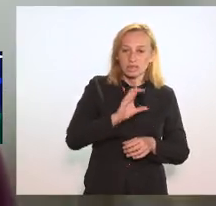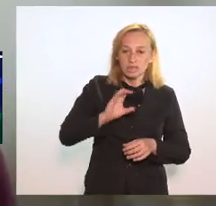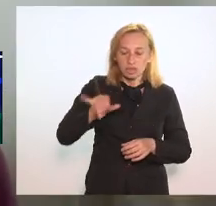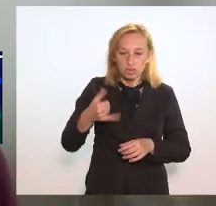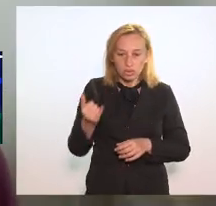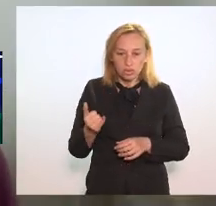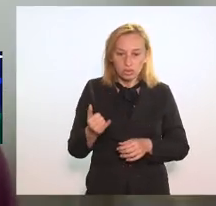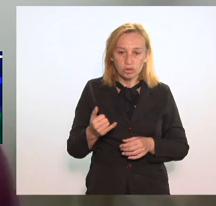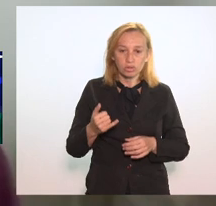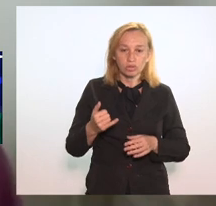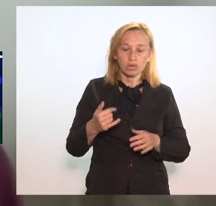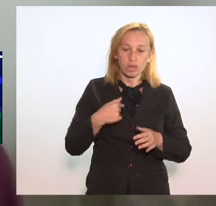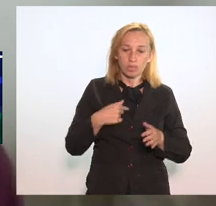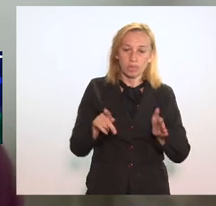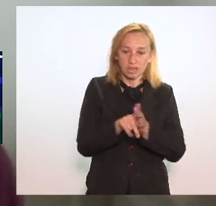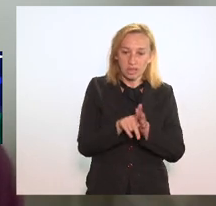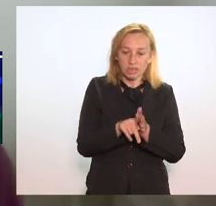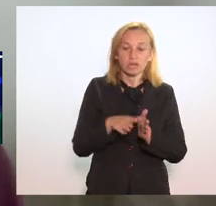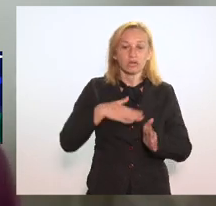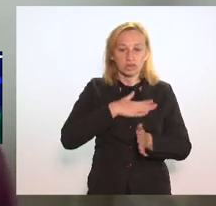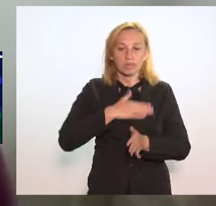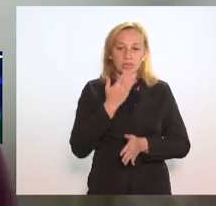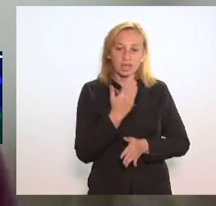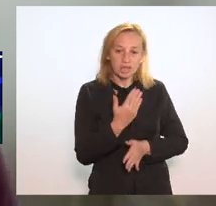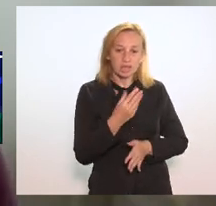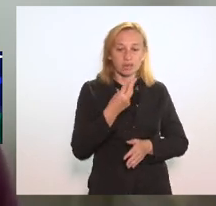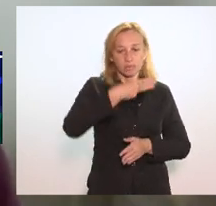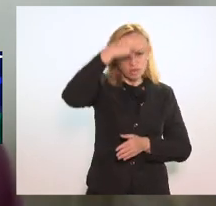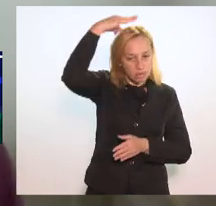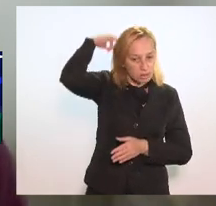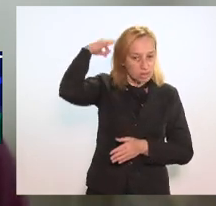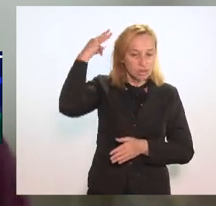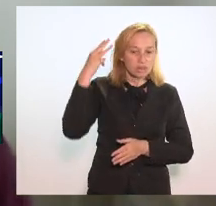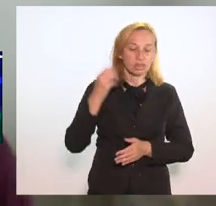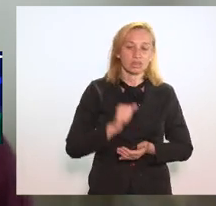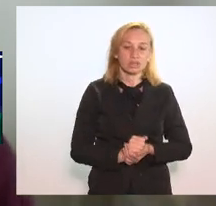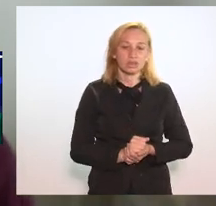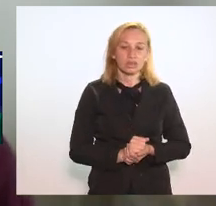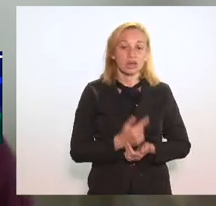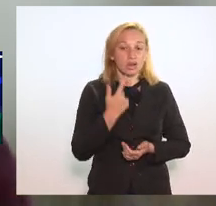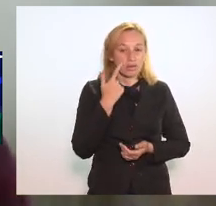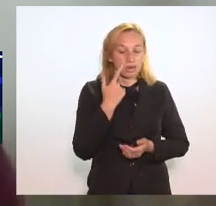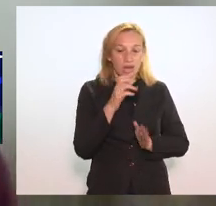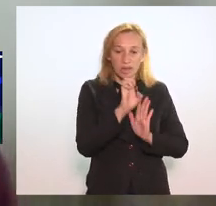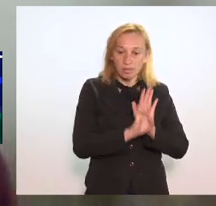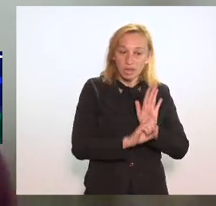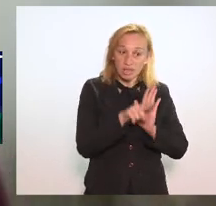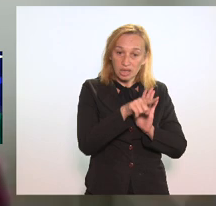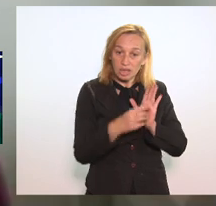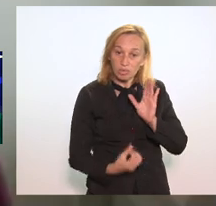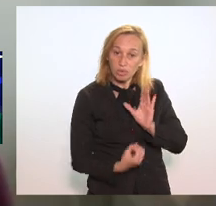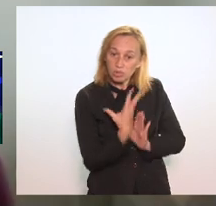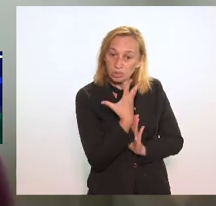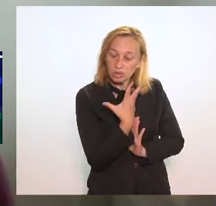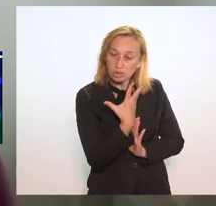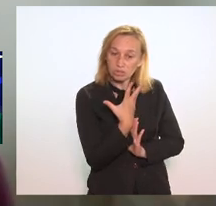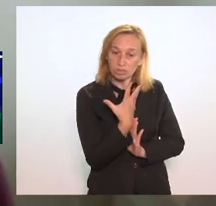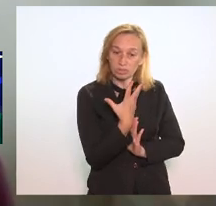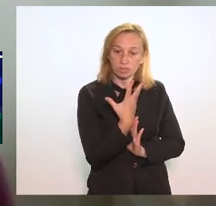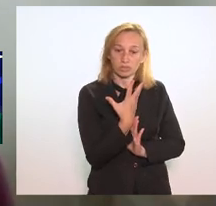eu vou estar Deputado Márcio Pacheco vence a emenda que ele produziu o